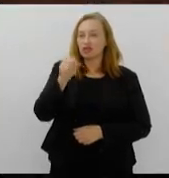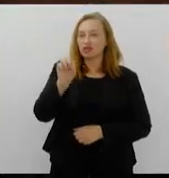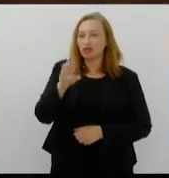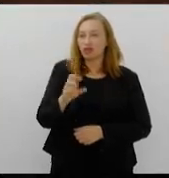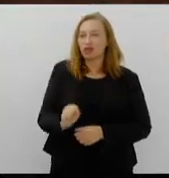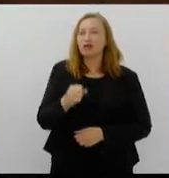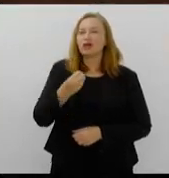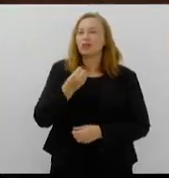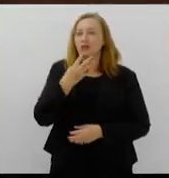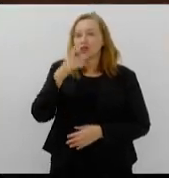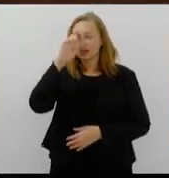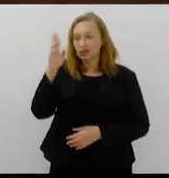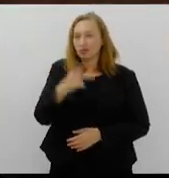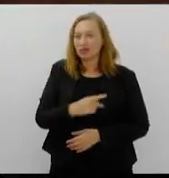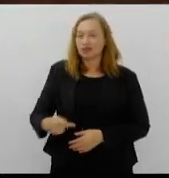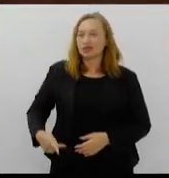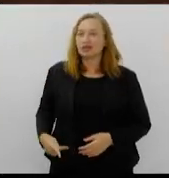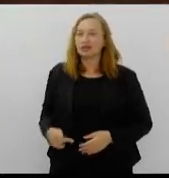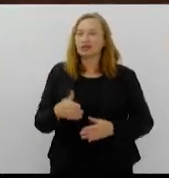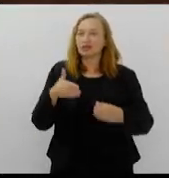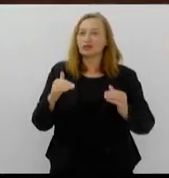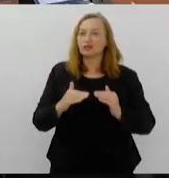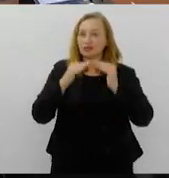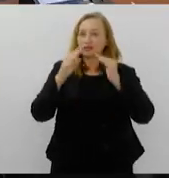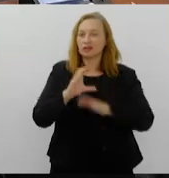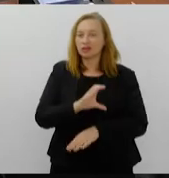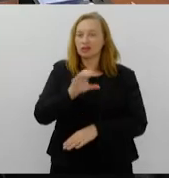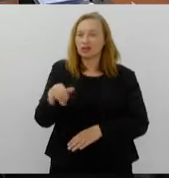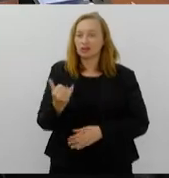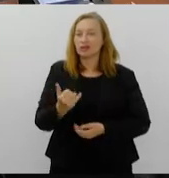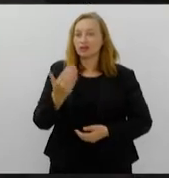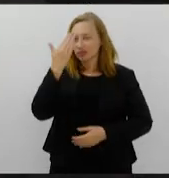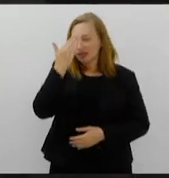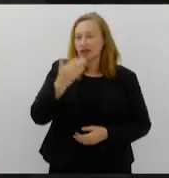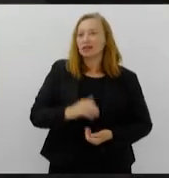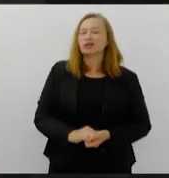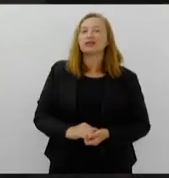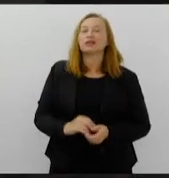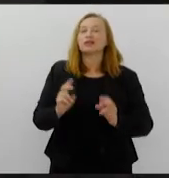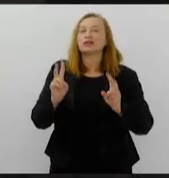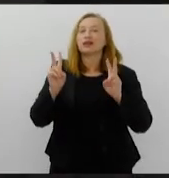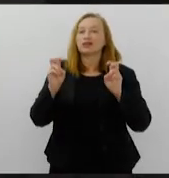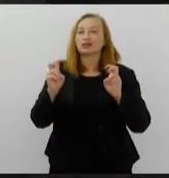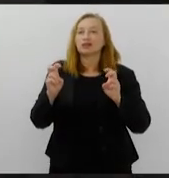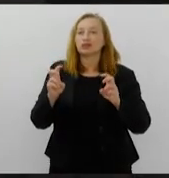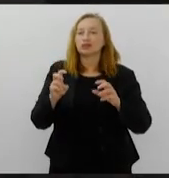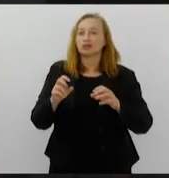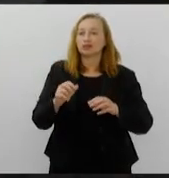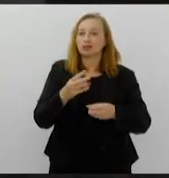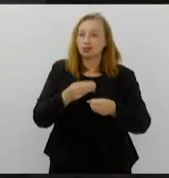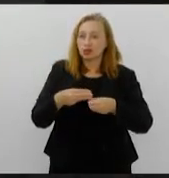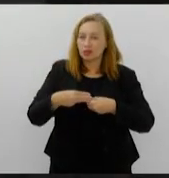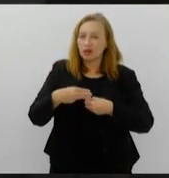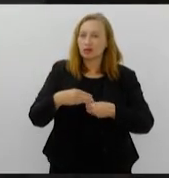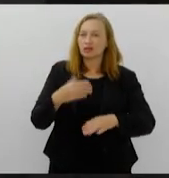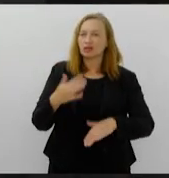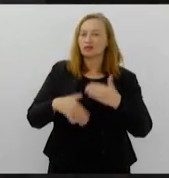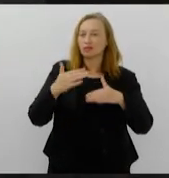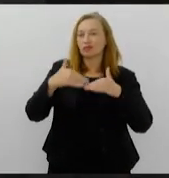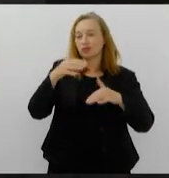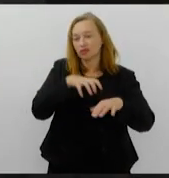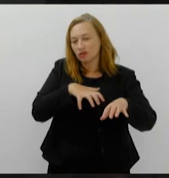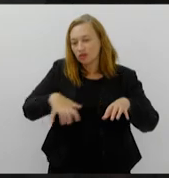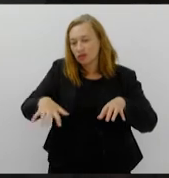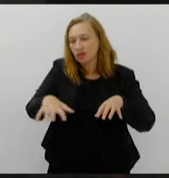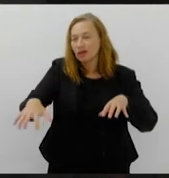Boa tarde, senhor presidente. Voto favorável à CCJ. Muito obrigado. Pela Comissão de Assuntos Municipais de Desenvolvimento Regional,